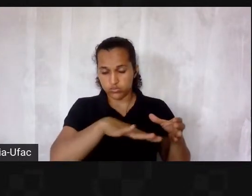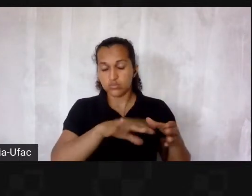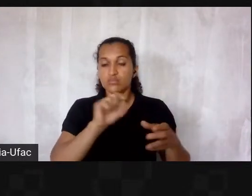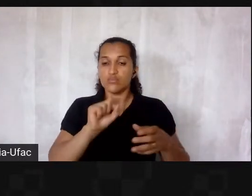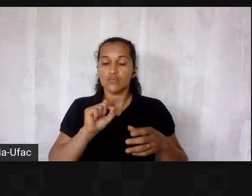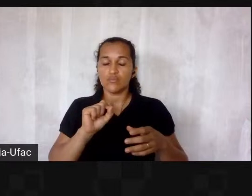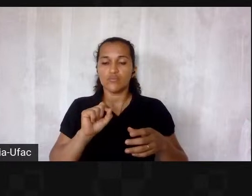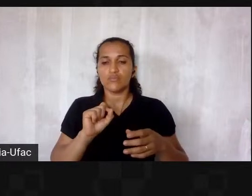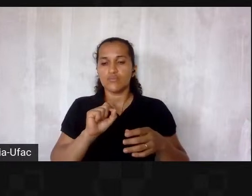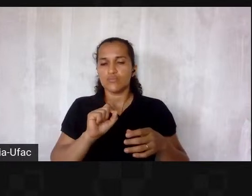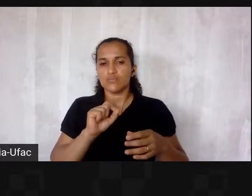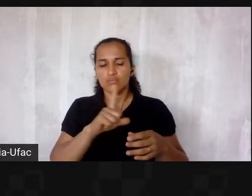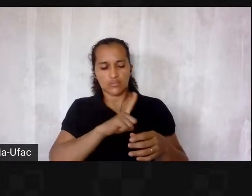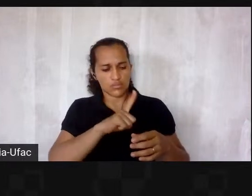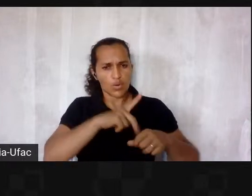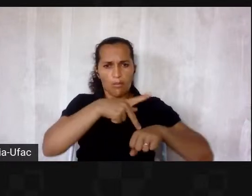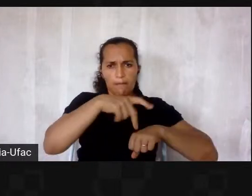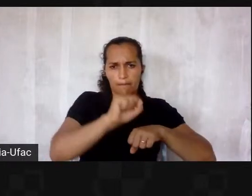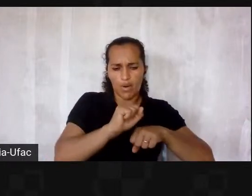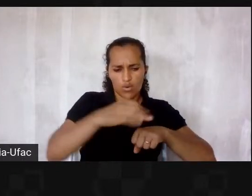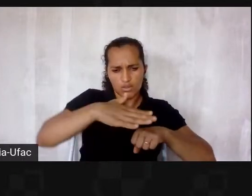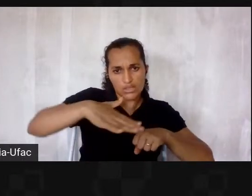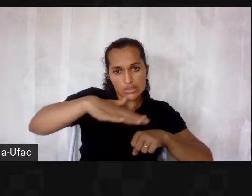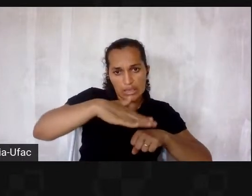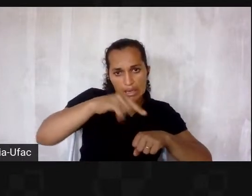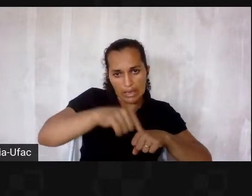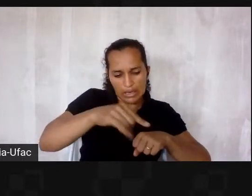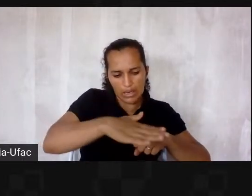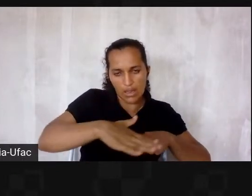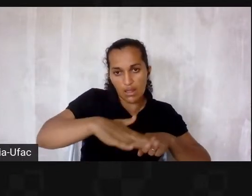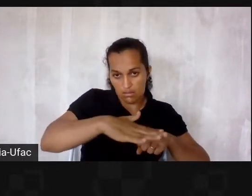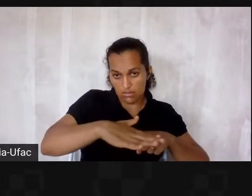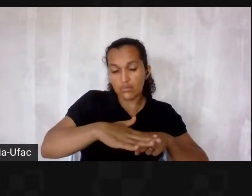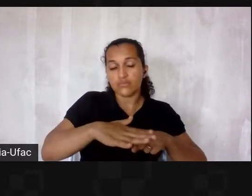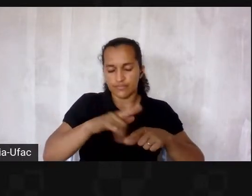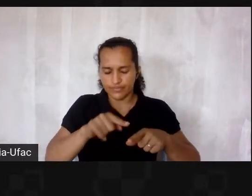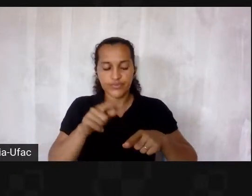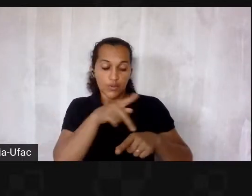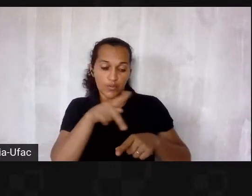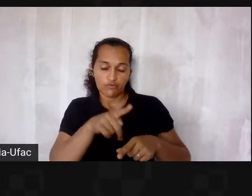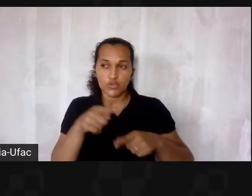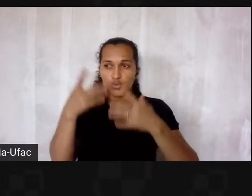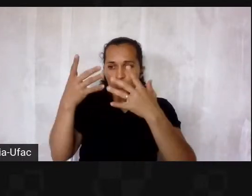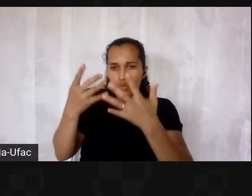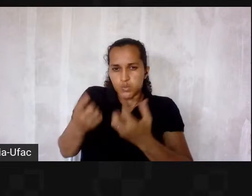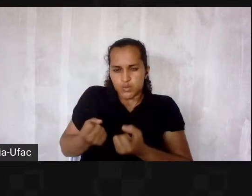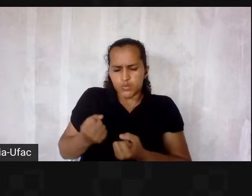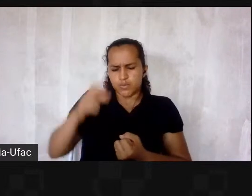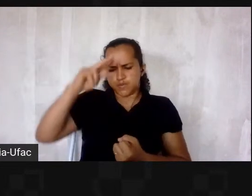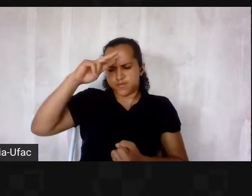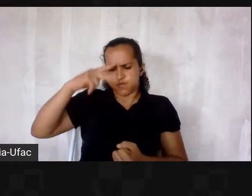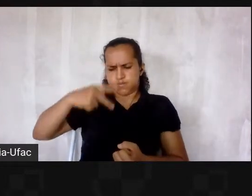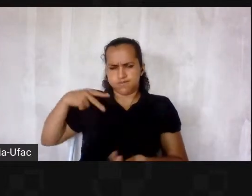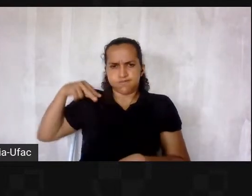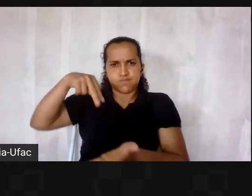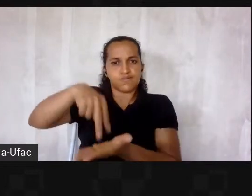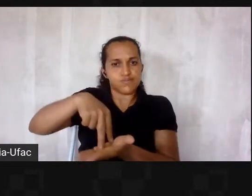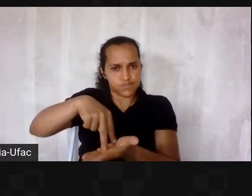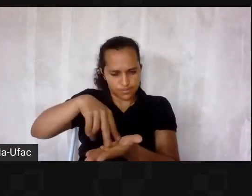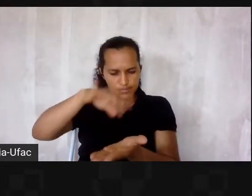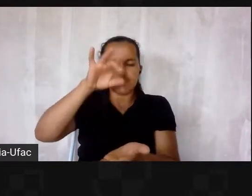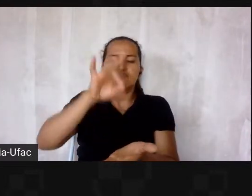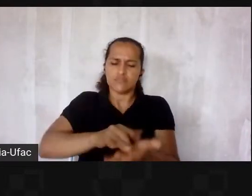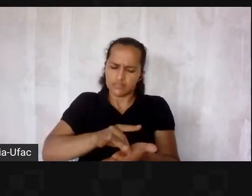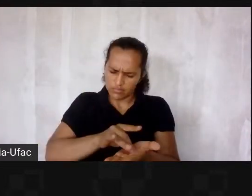de fazer uma especialização dentro desse campo, fazia com que o professor assumisse uma determinada posição que era dentro desse